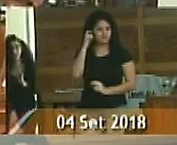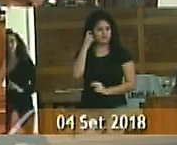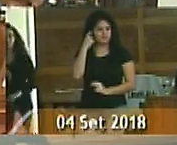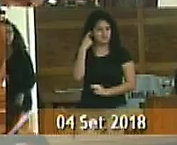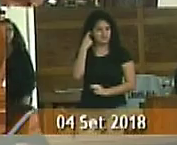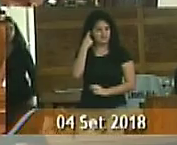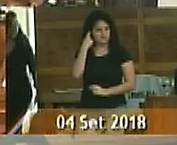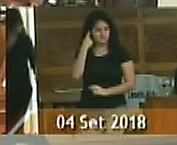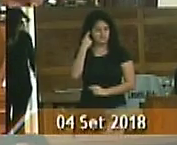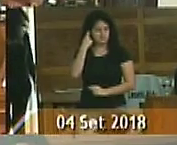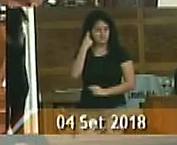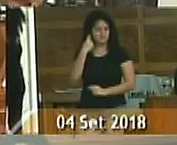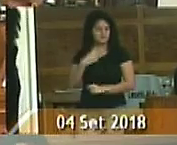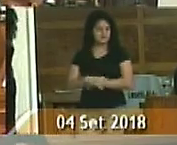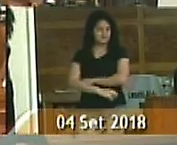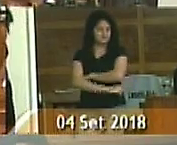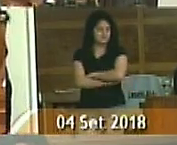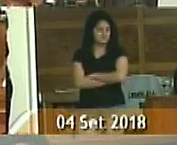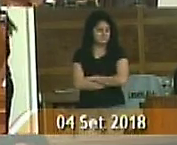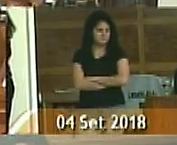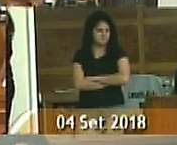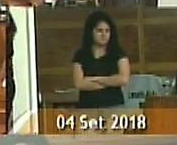90 anos.